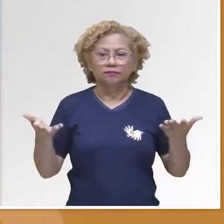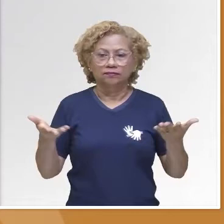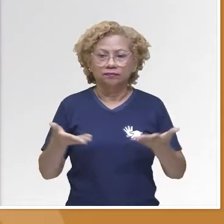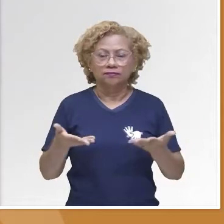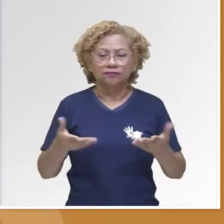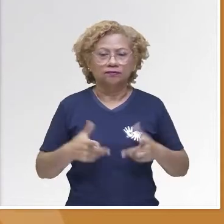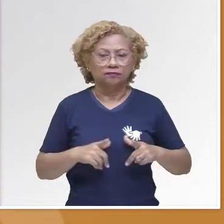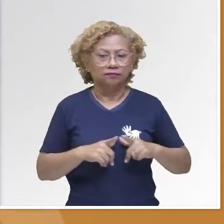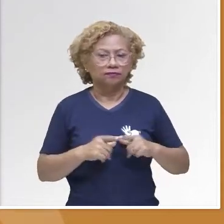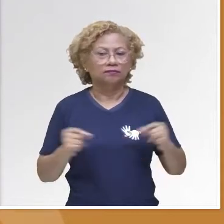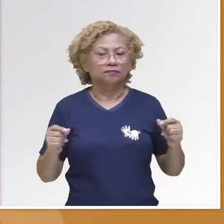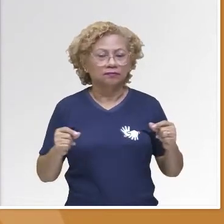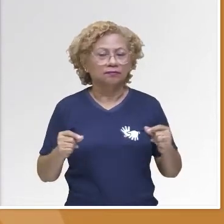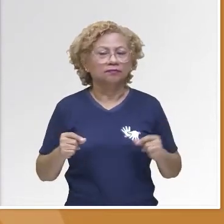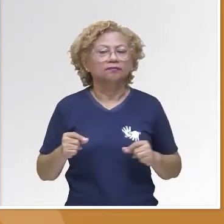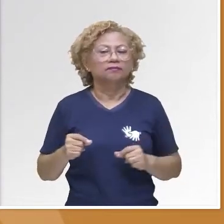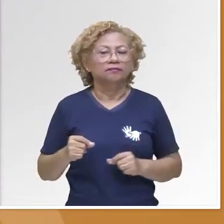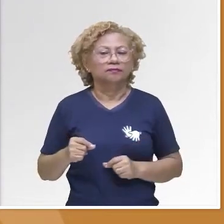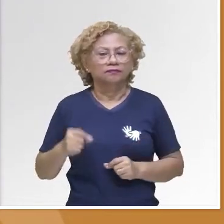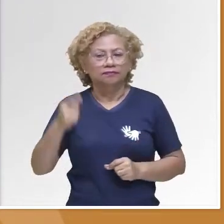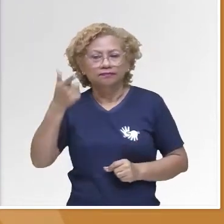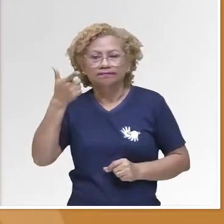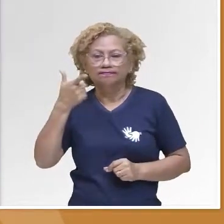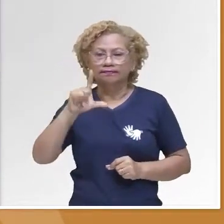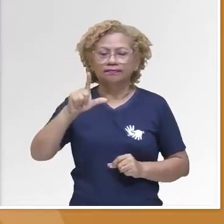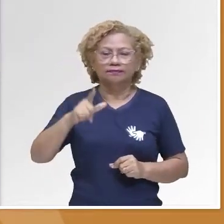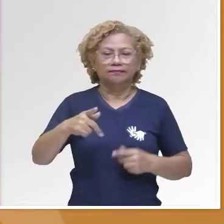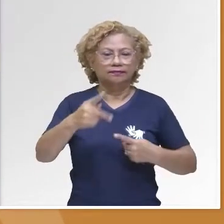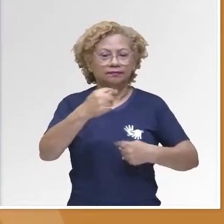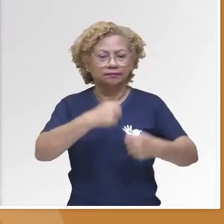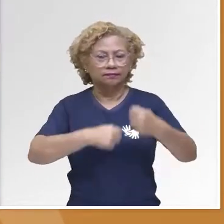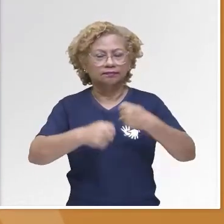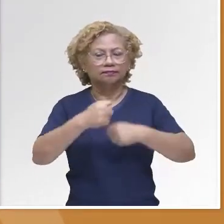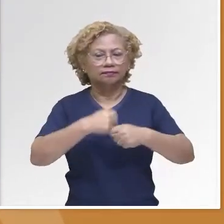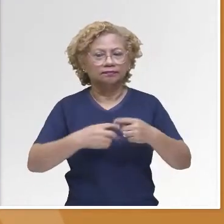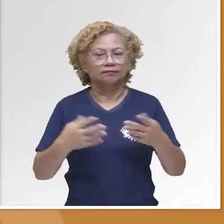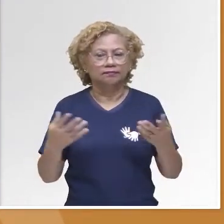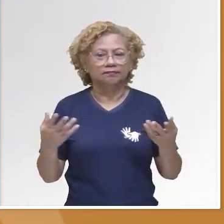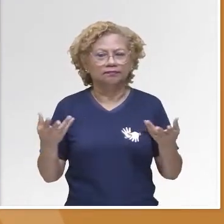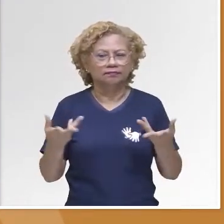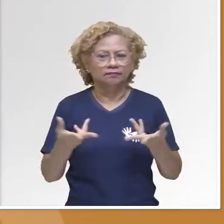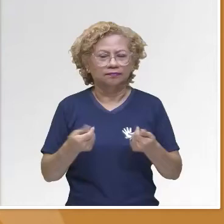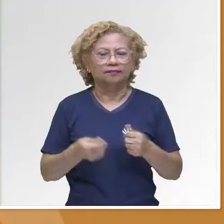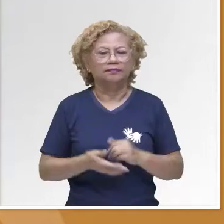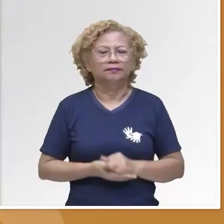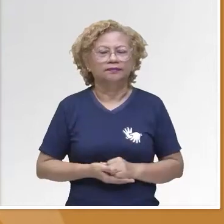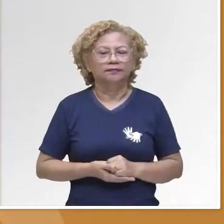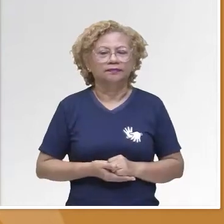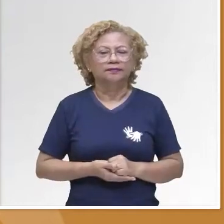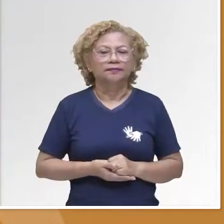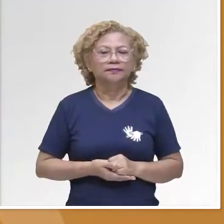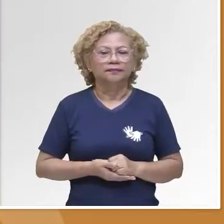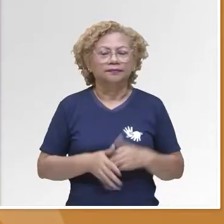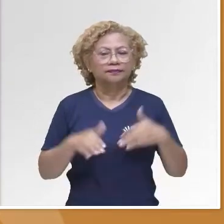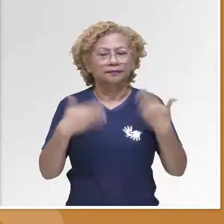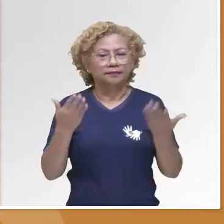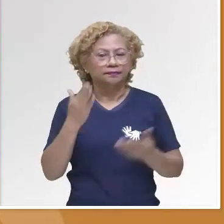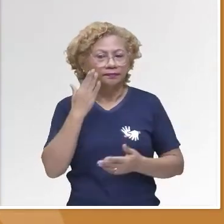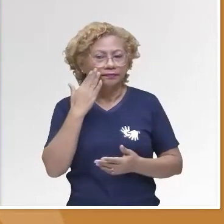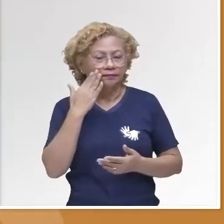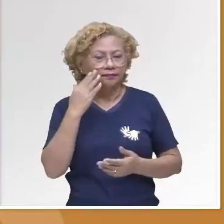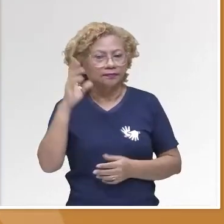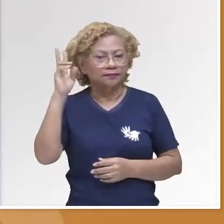né, a economia consolidada, mas a gente vai verificar o histórico. Então, para começar, a gente vai verificar